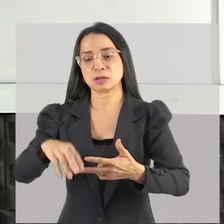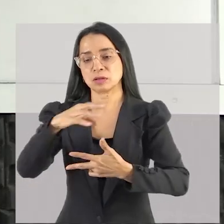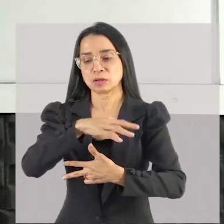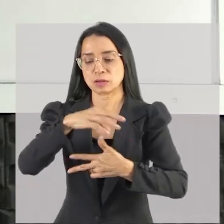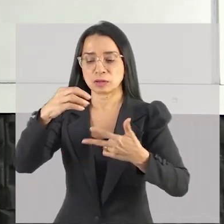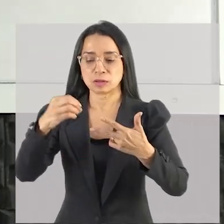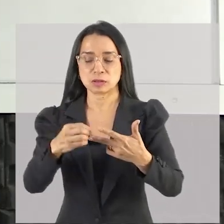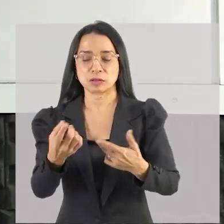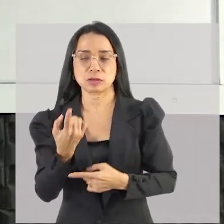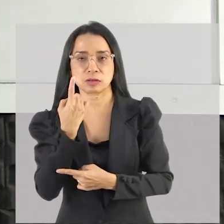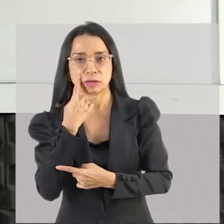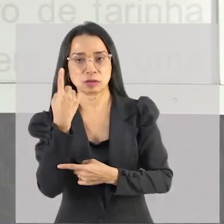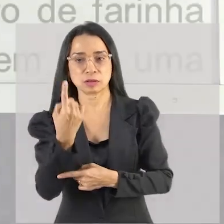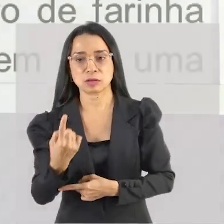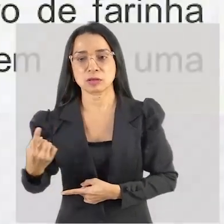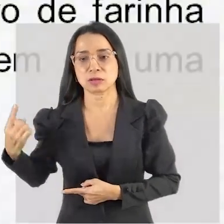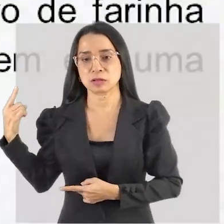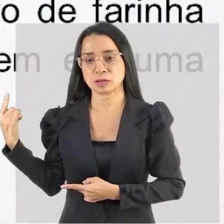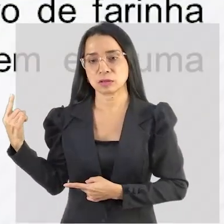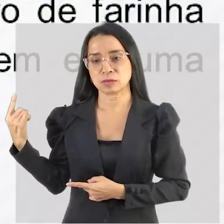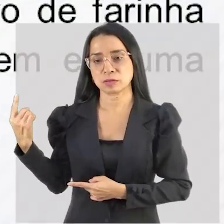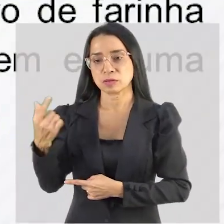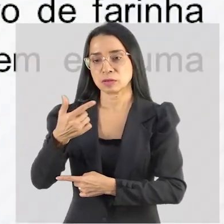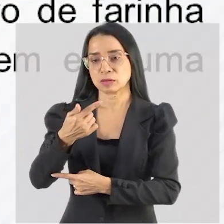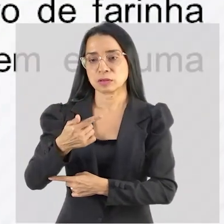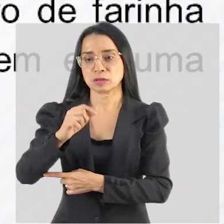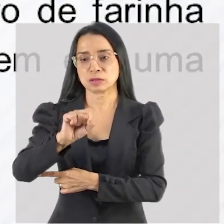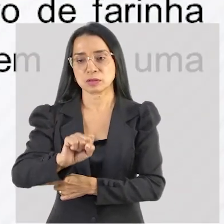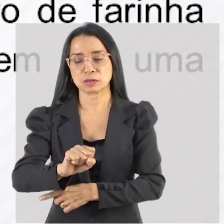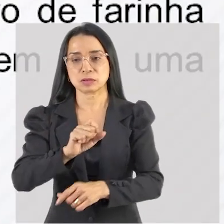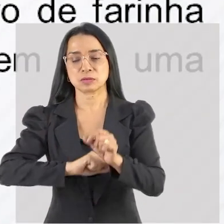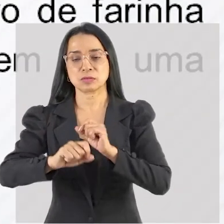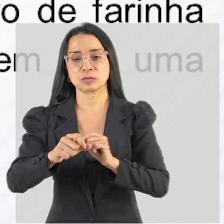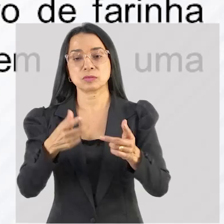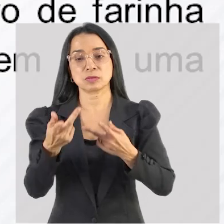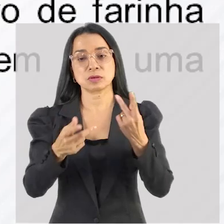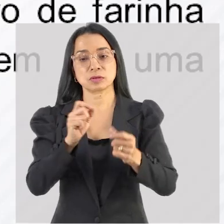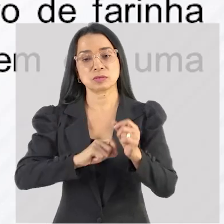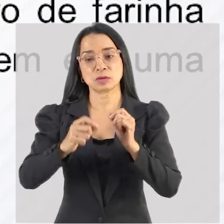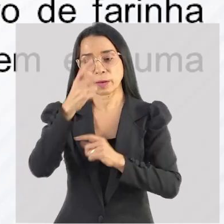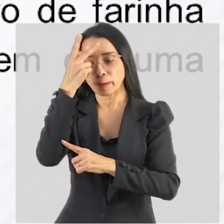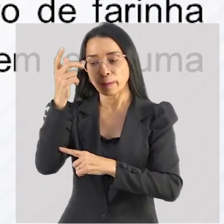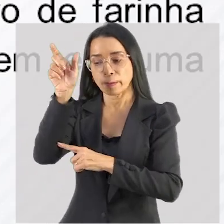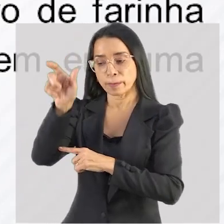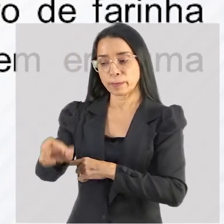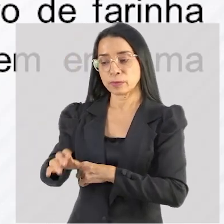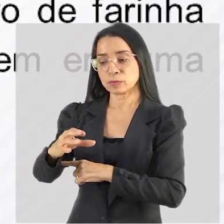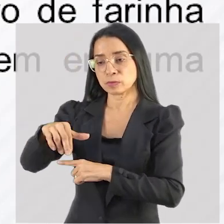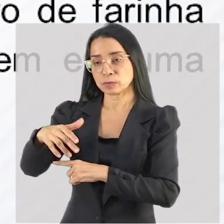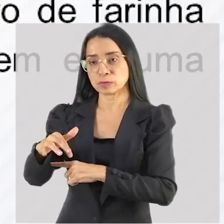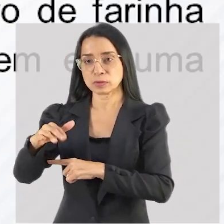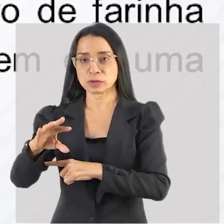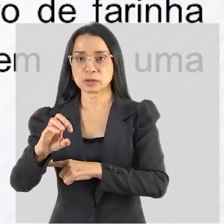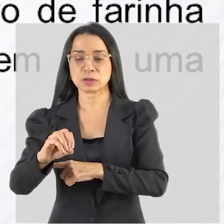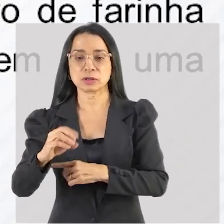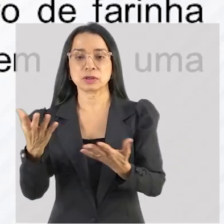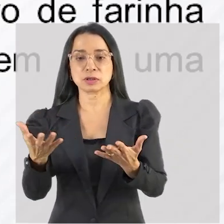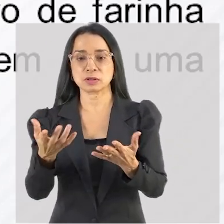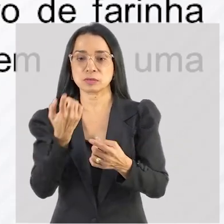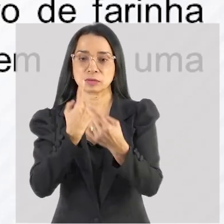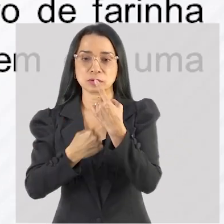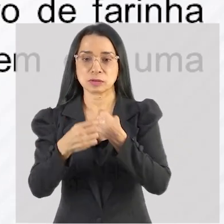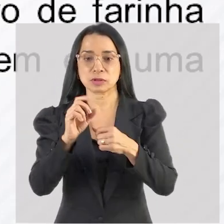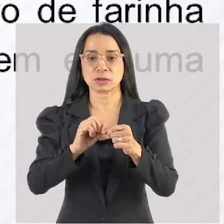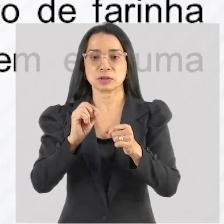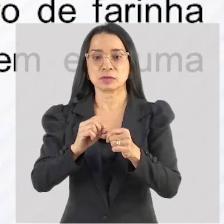Enem. Tranquilo? Olha só. Questão número 78 diz o seguinte. Um confeiteiro, ele